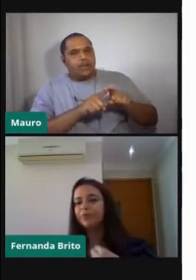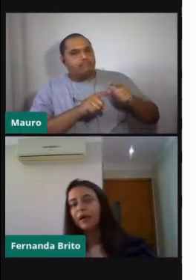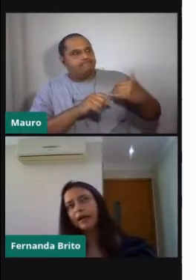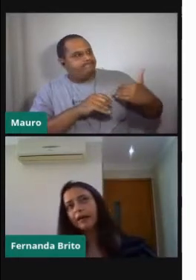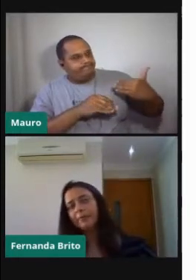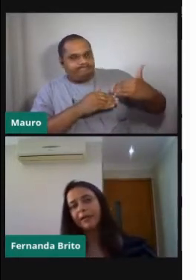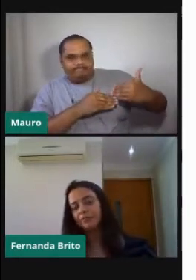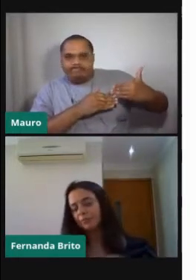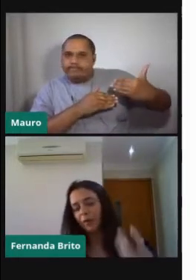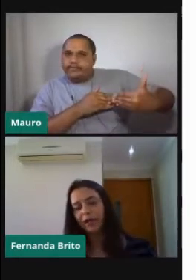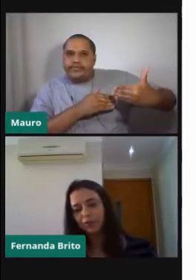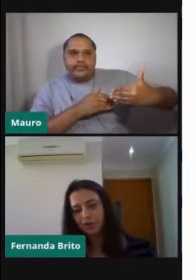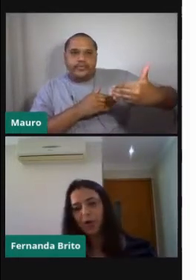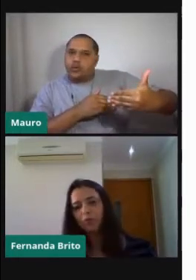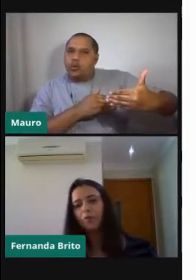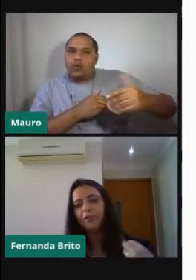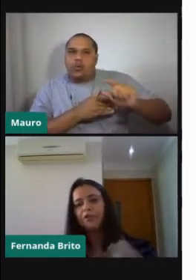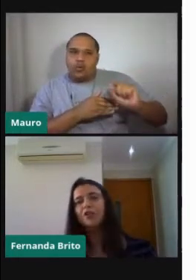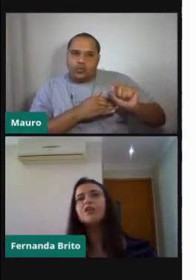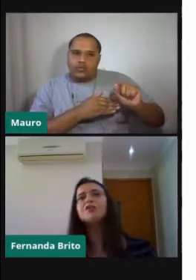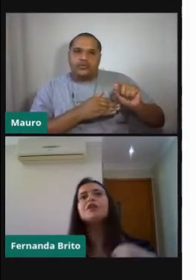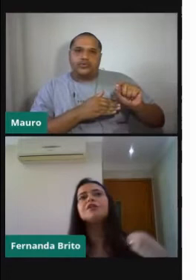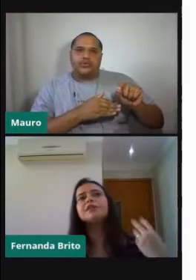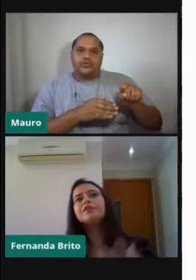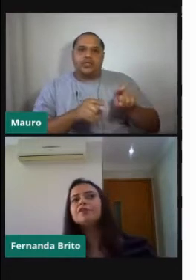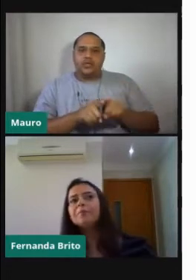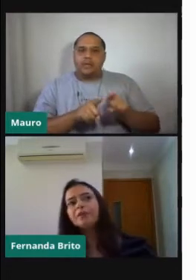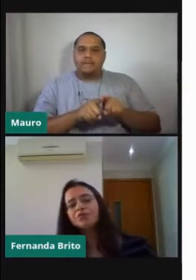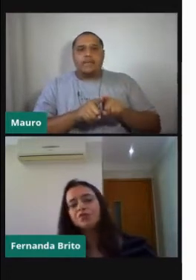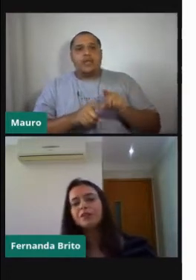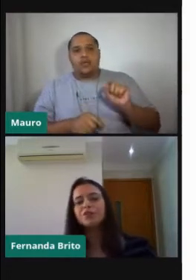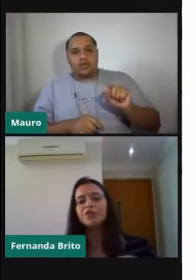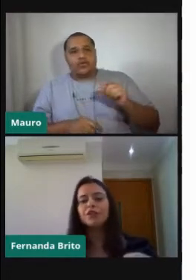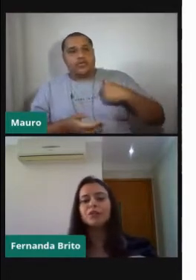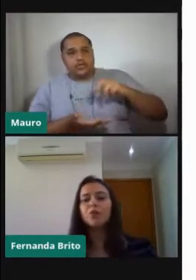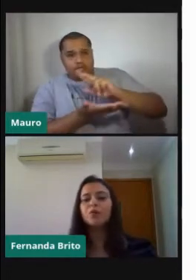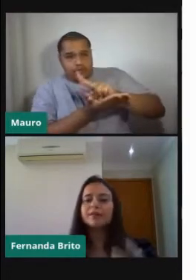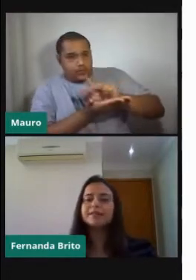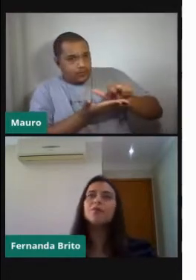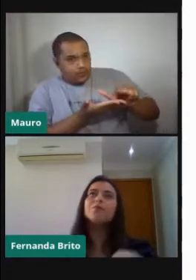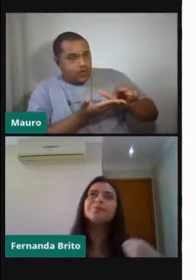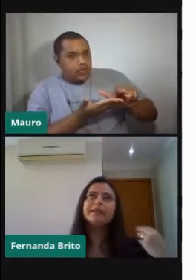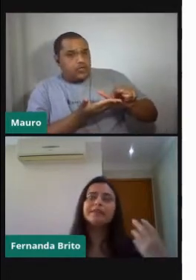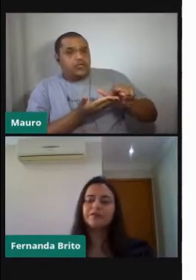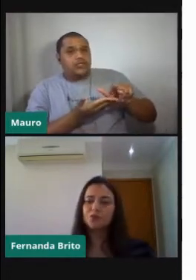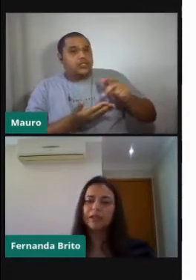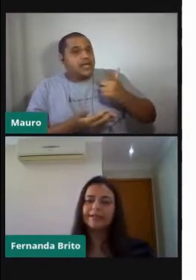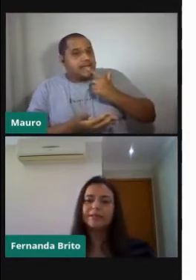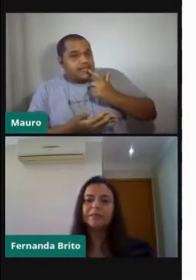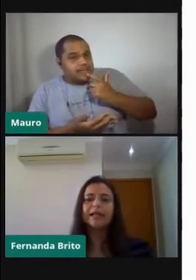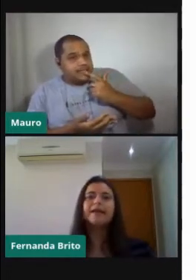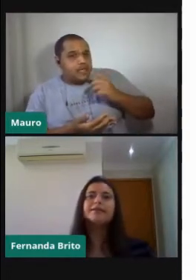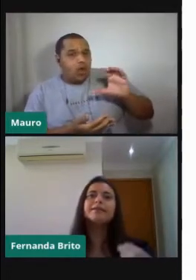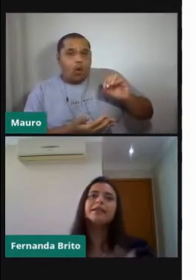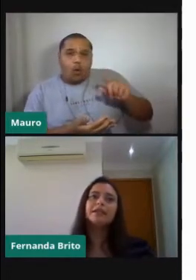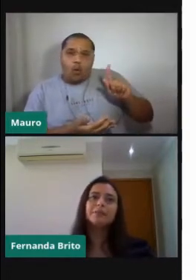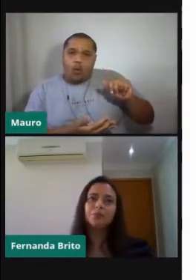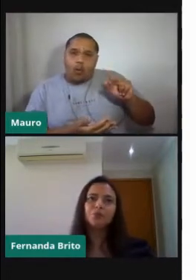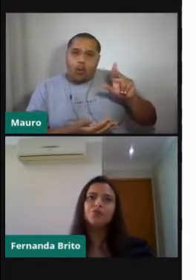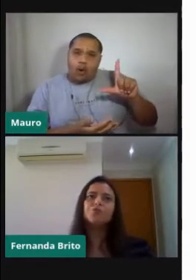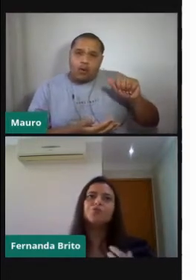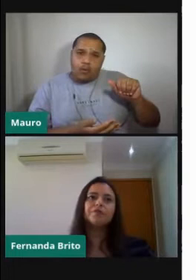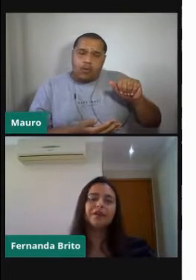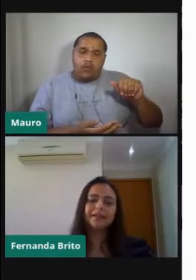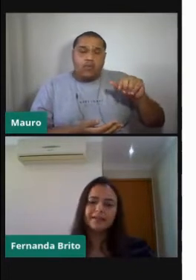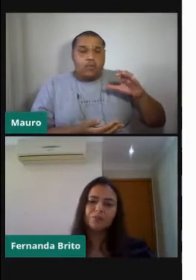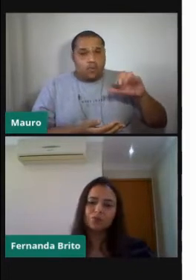para quadros de coagulopatias, desenvolvimento de coagulação intravascular disseminada e,